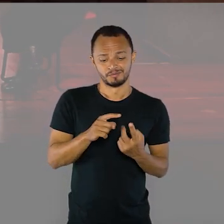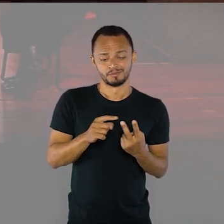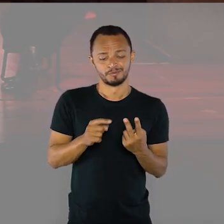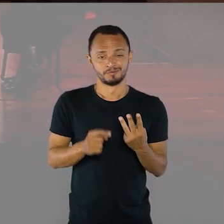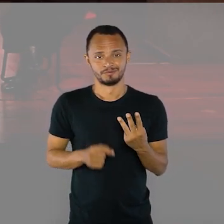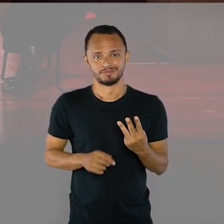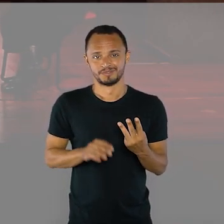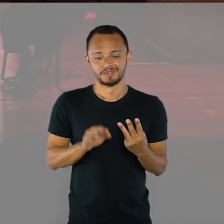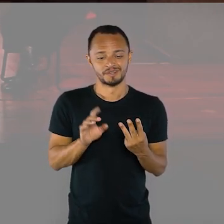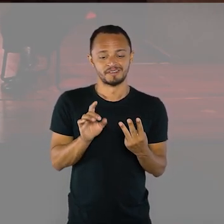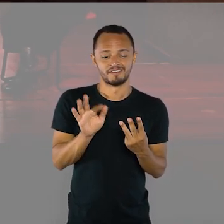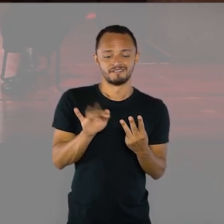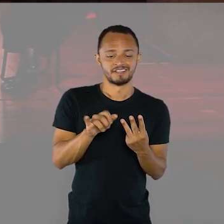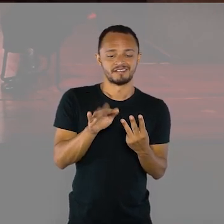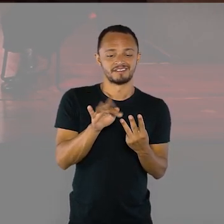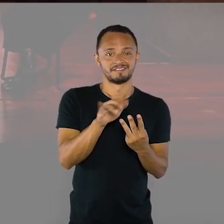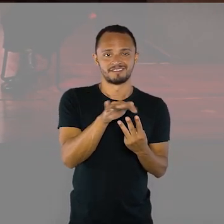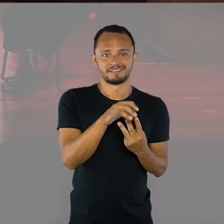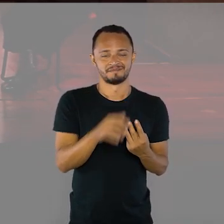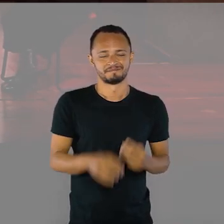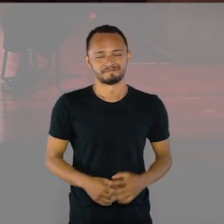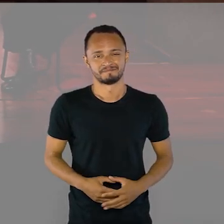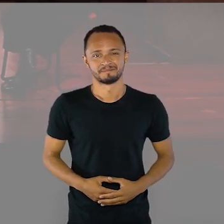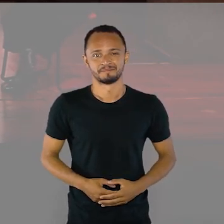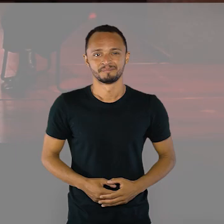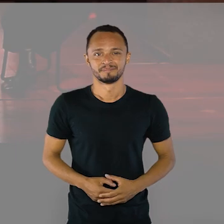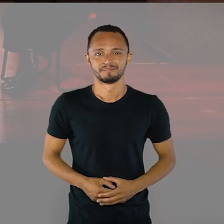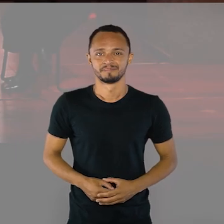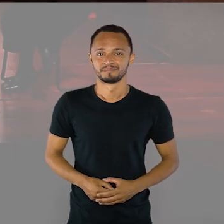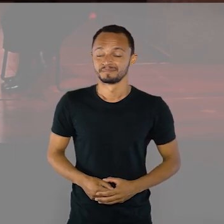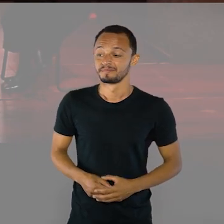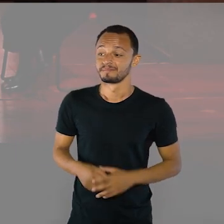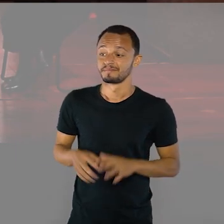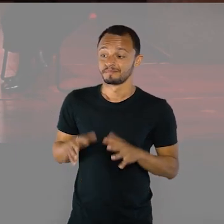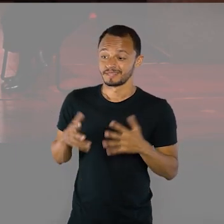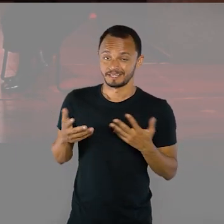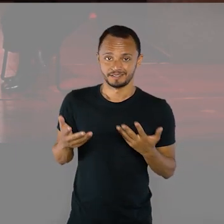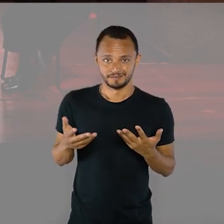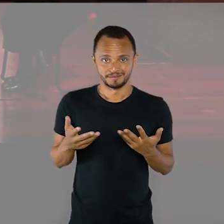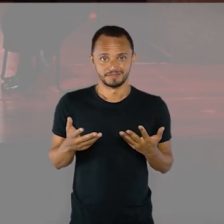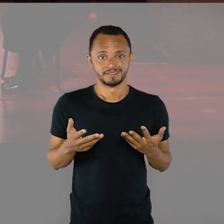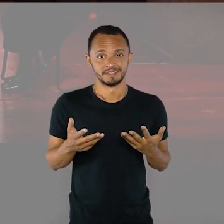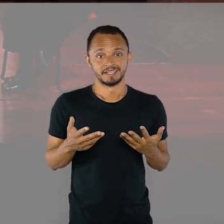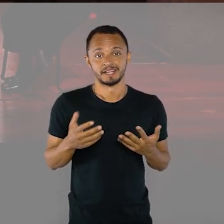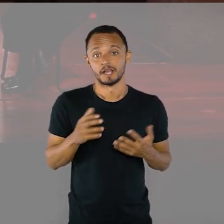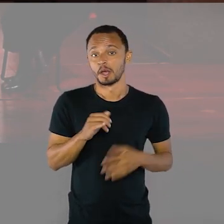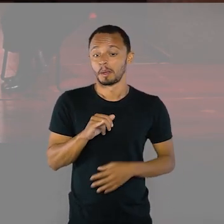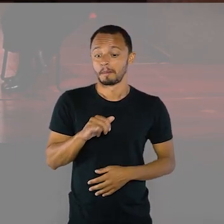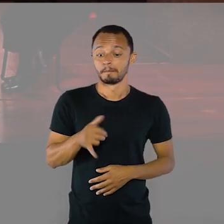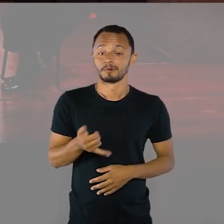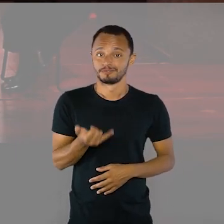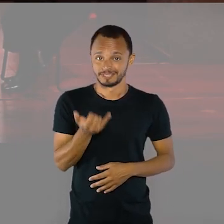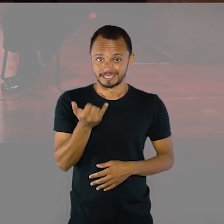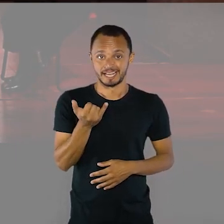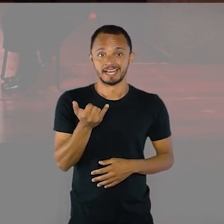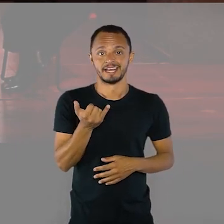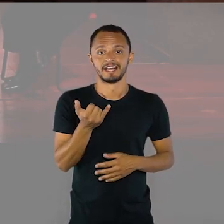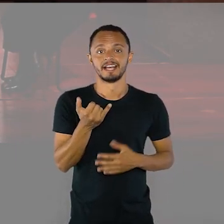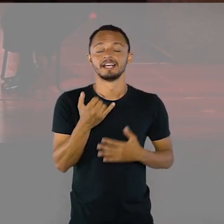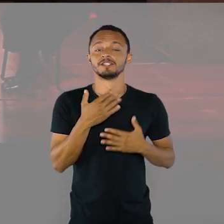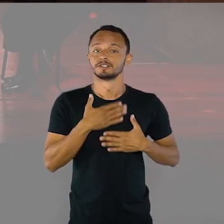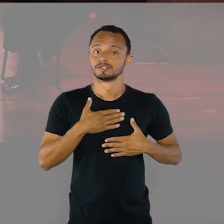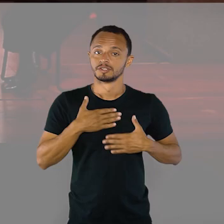cada um, pronto. Bom, eu queria, então, aproveitar para também me solidarizar. Eu sei que está